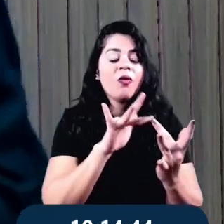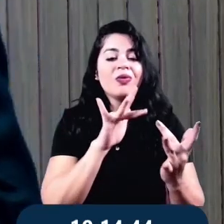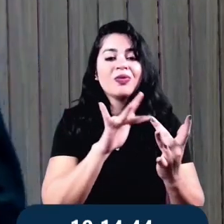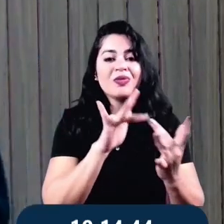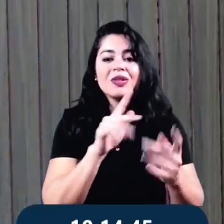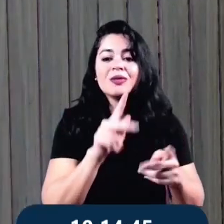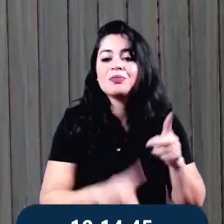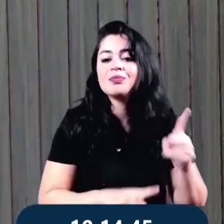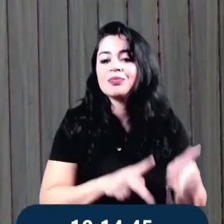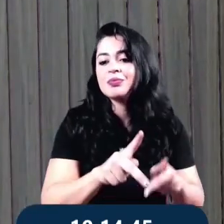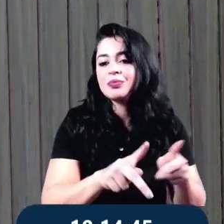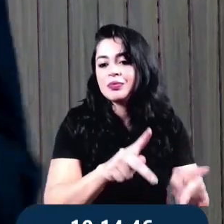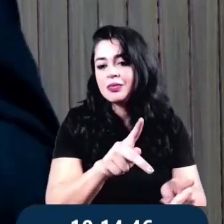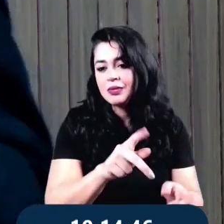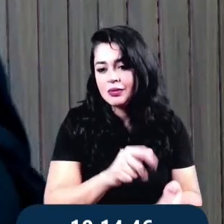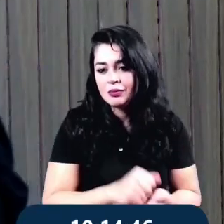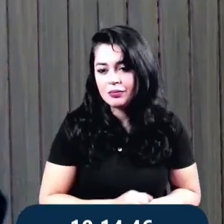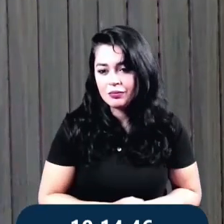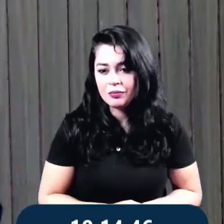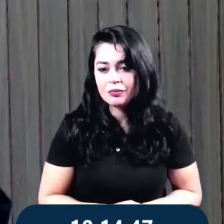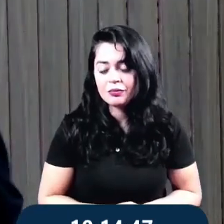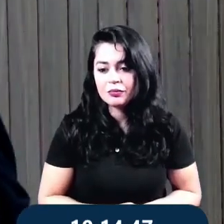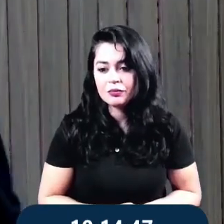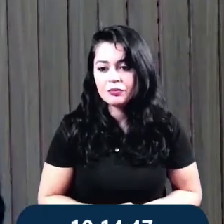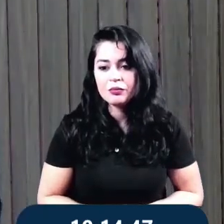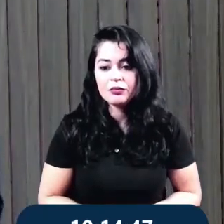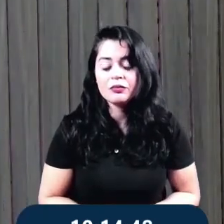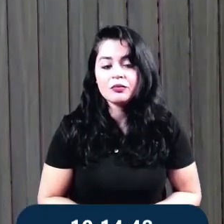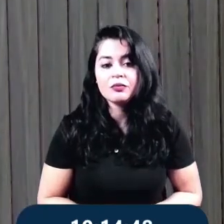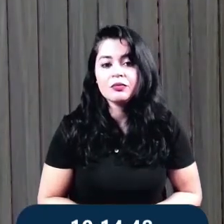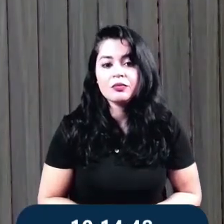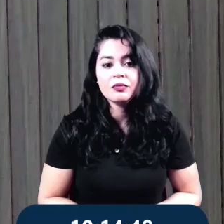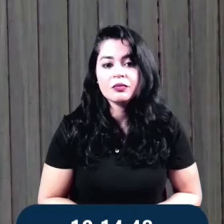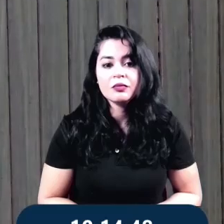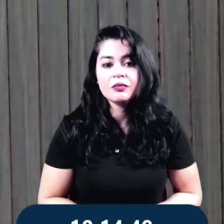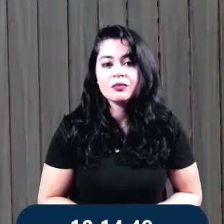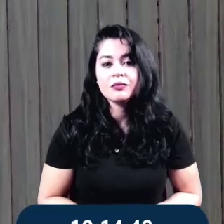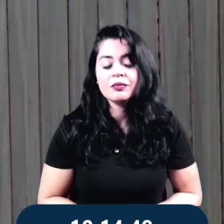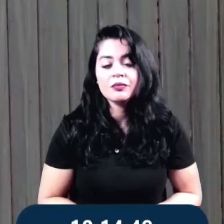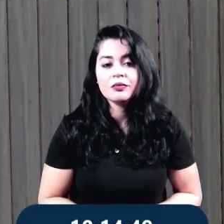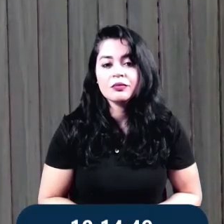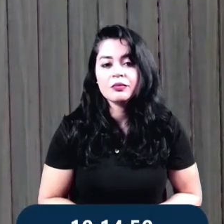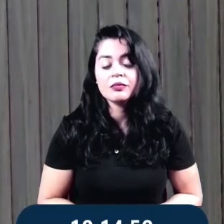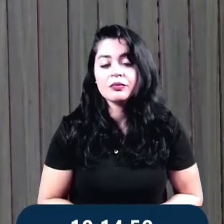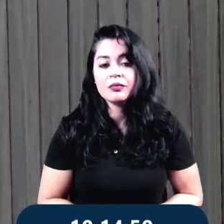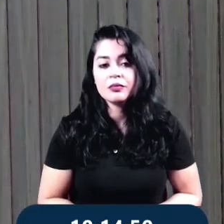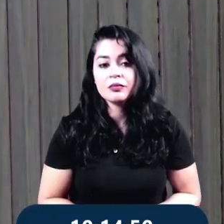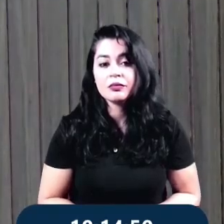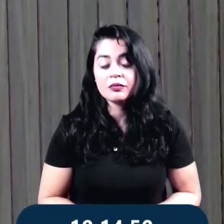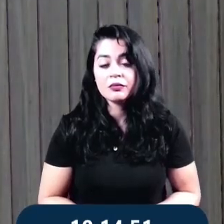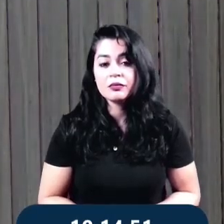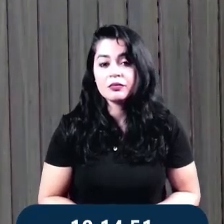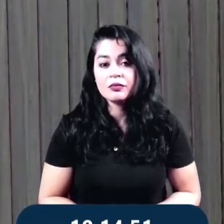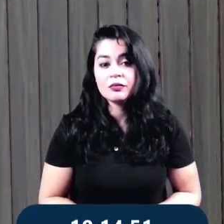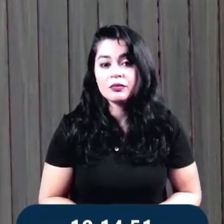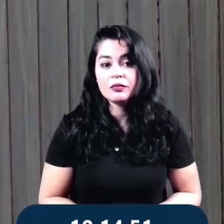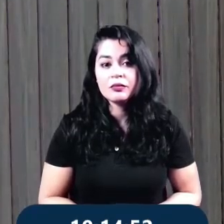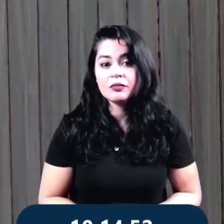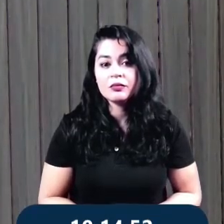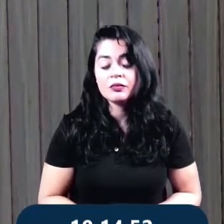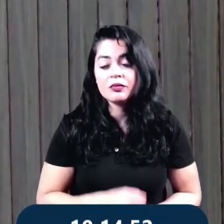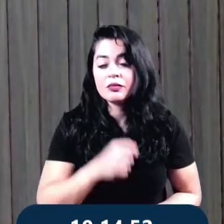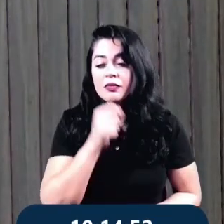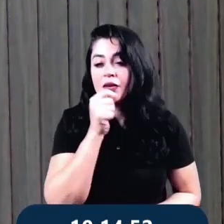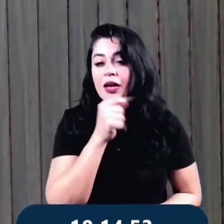Engraçado, quando é na bola dividida, quando a coisa não é boa, por exemplo, botar área